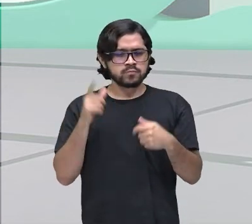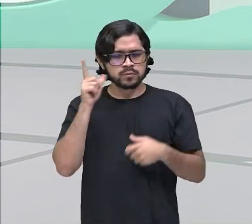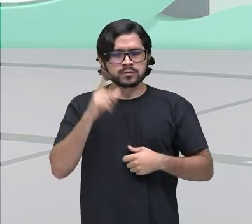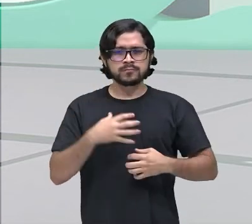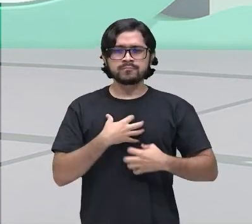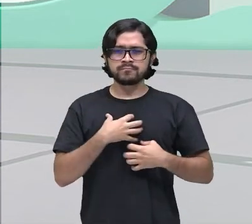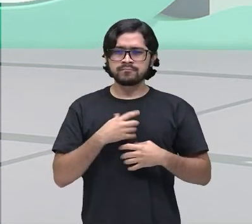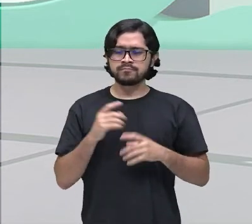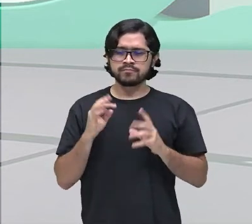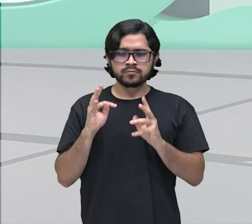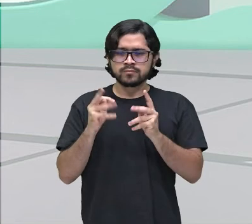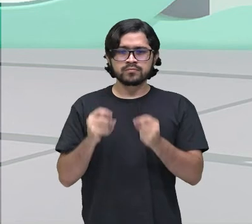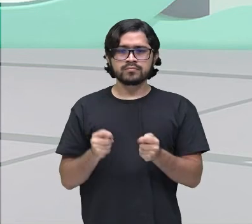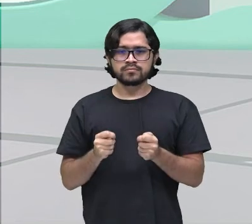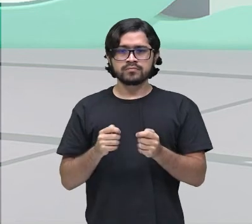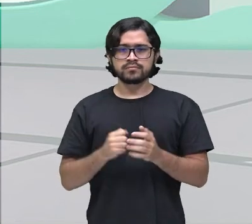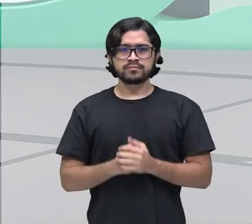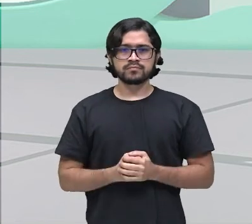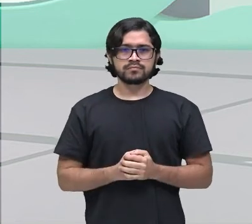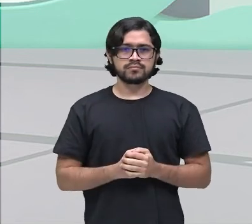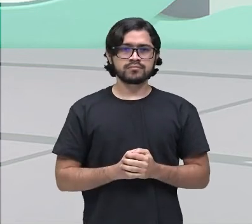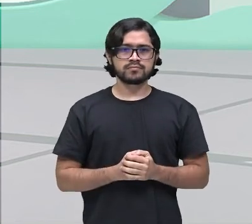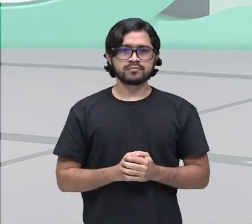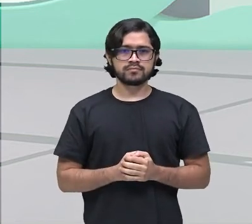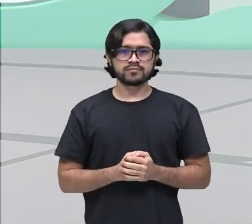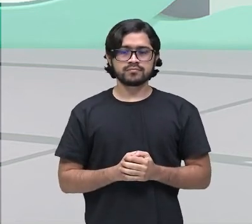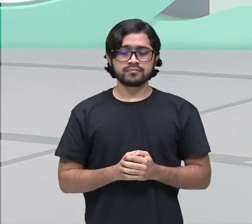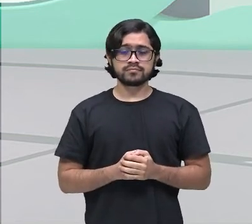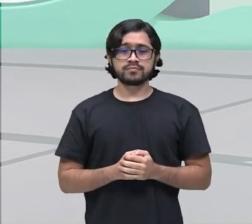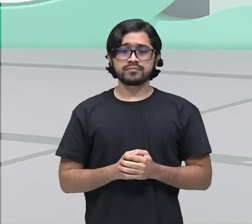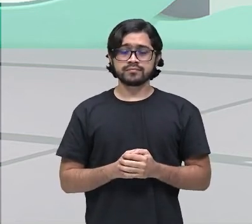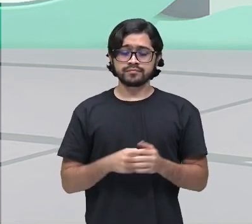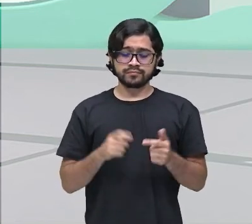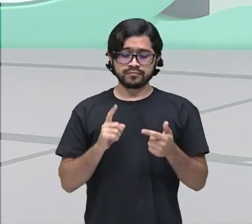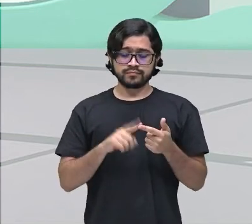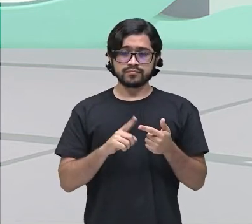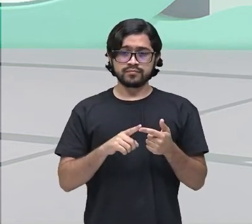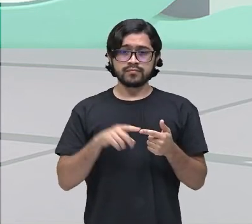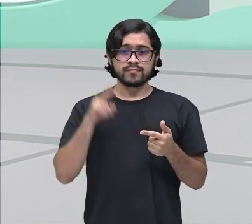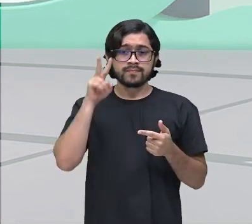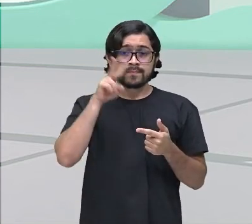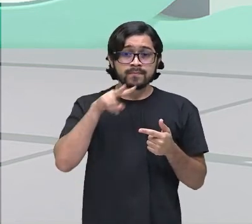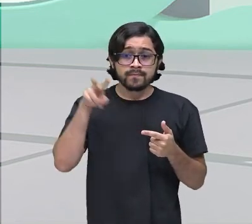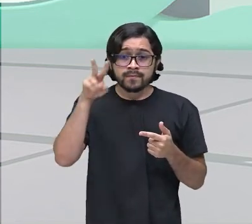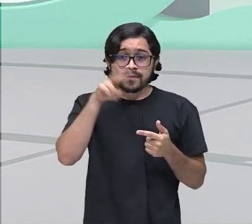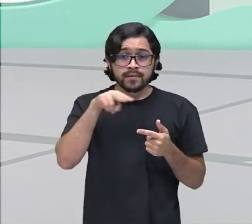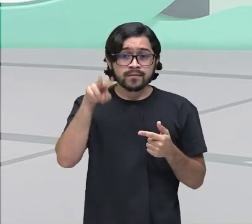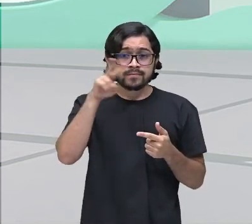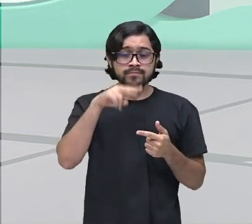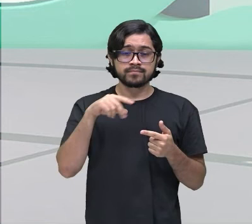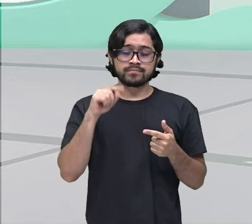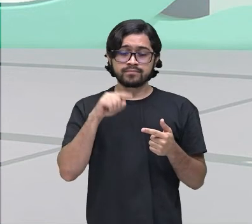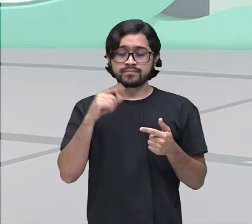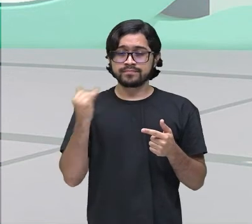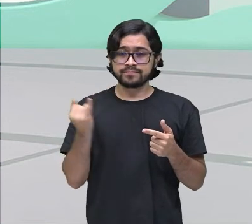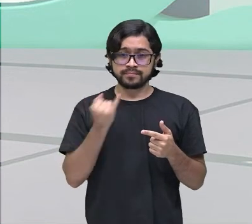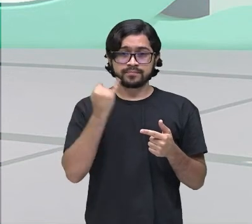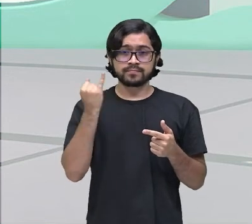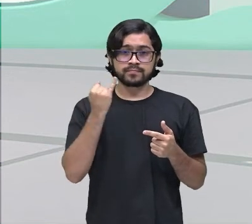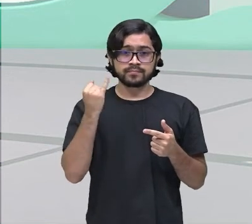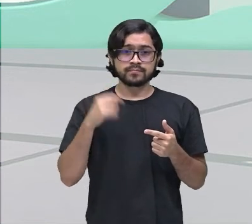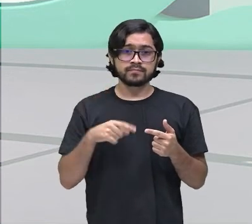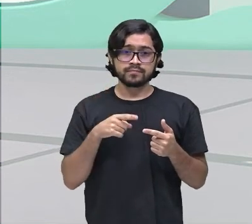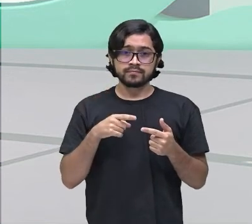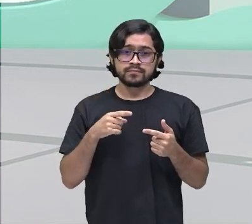que estão ao nosso redor, certo? Nós vimos também a visão. A visão é um sentido muito importante que é